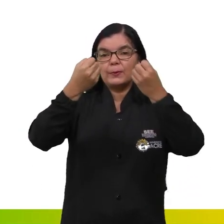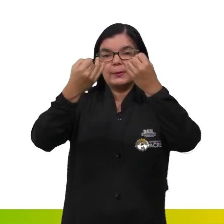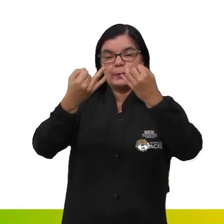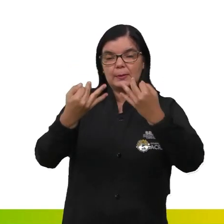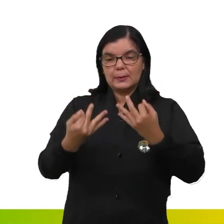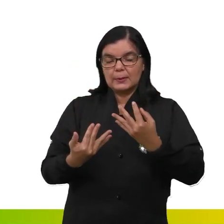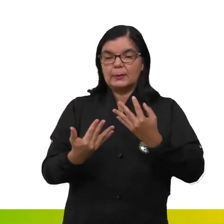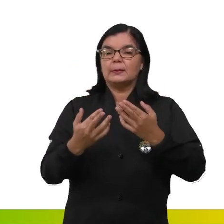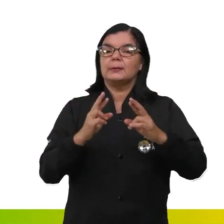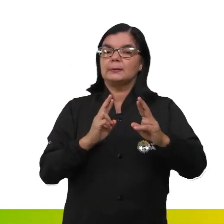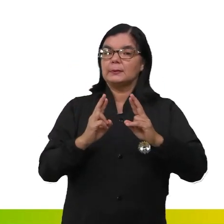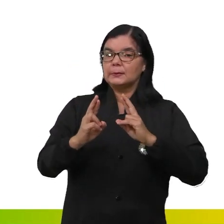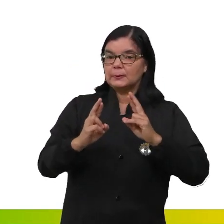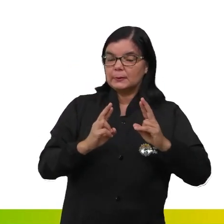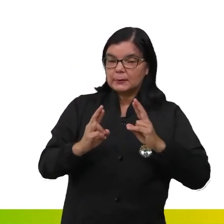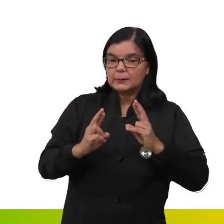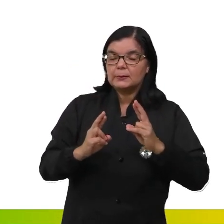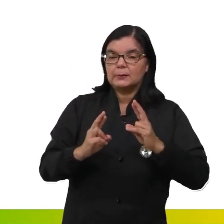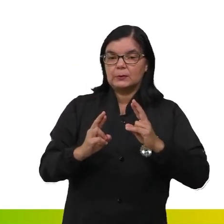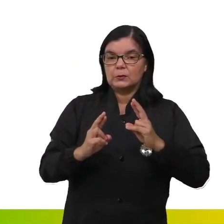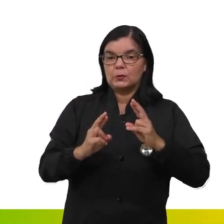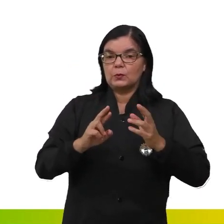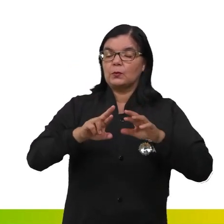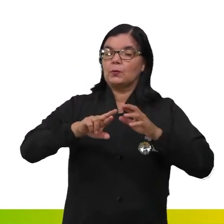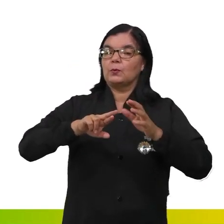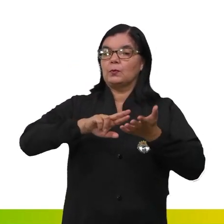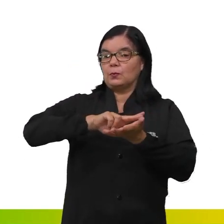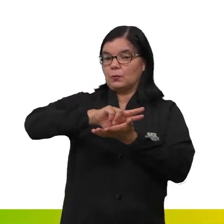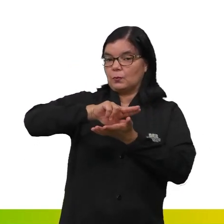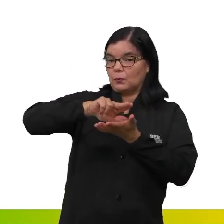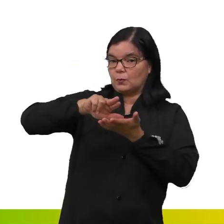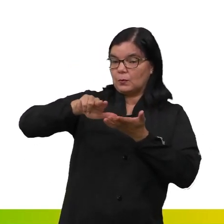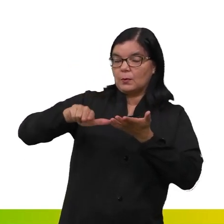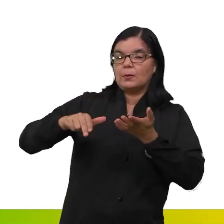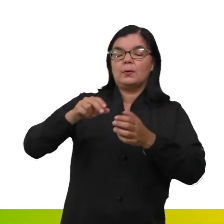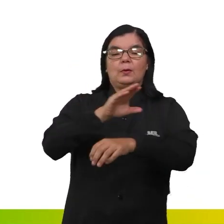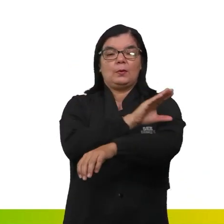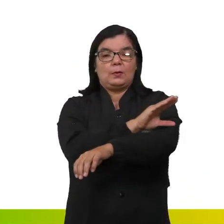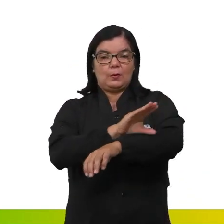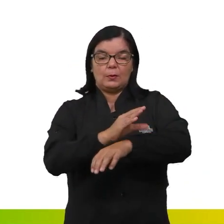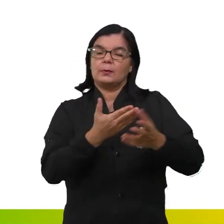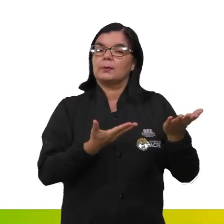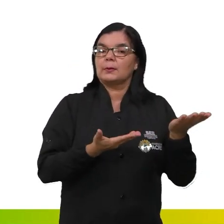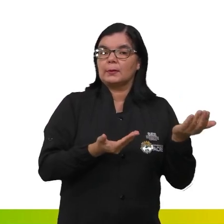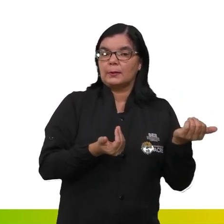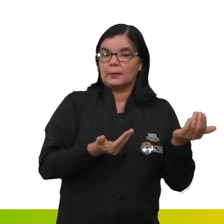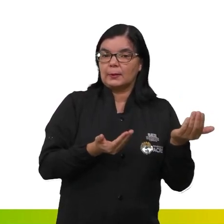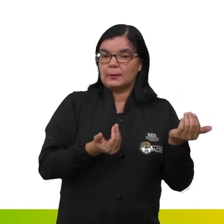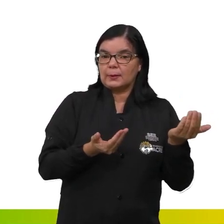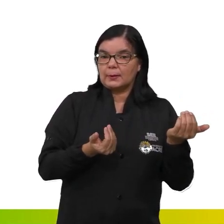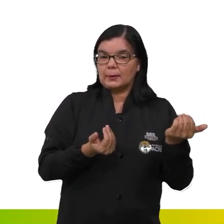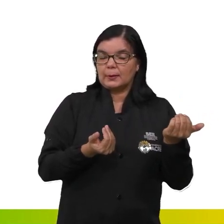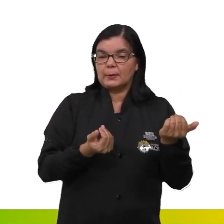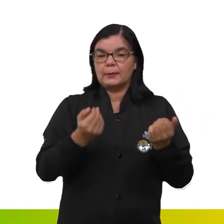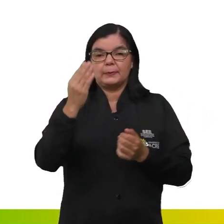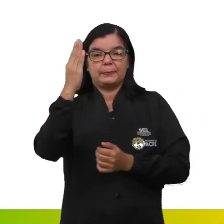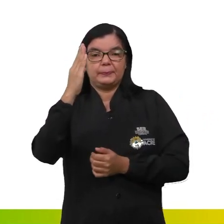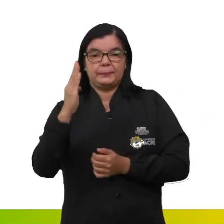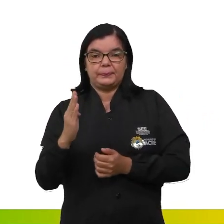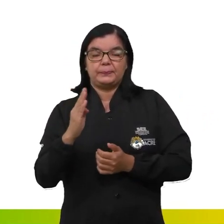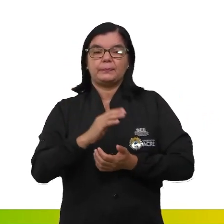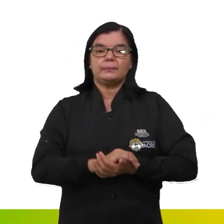a relação entre multiculturalismo e juventude aqui no nosso